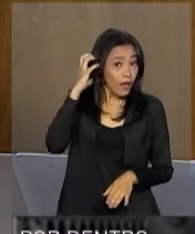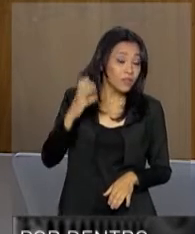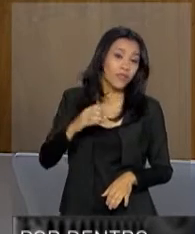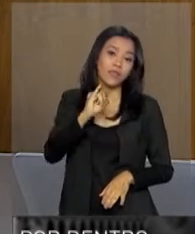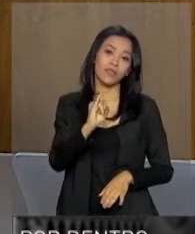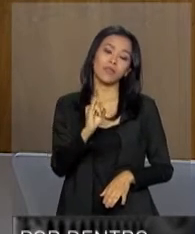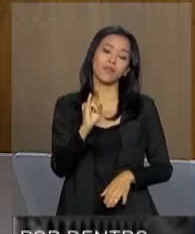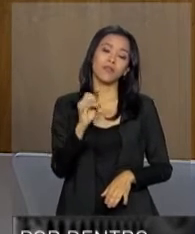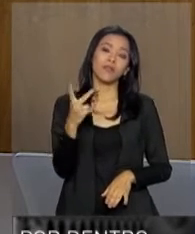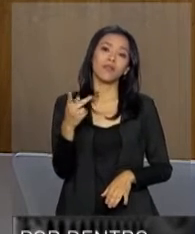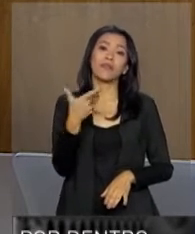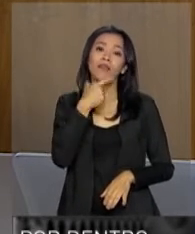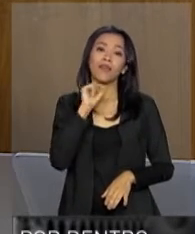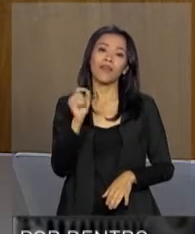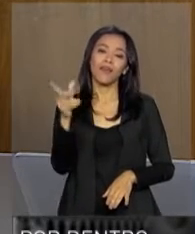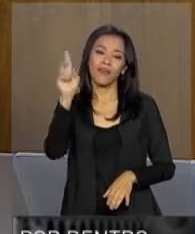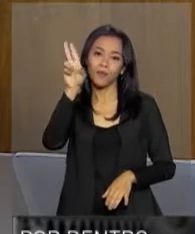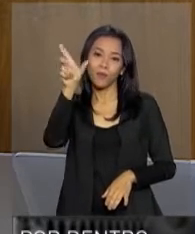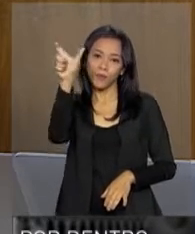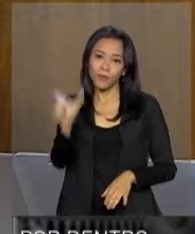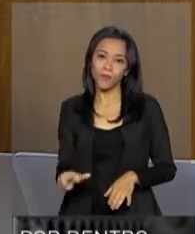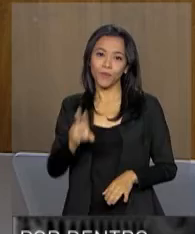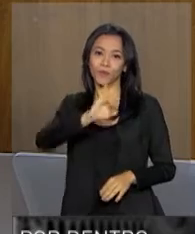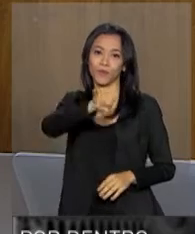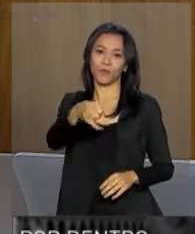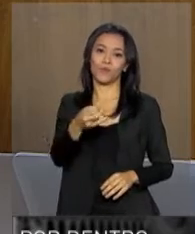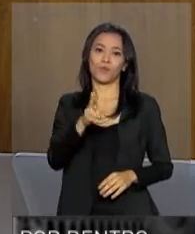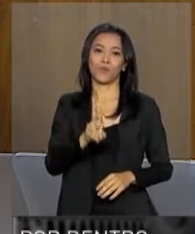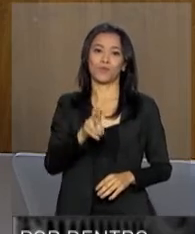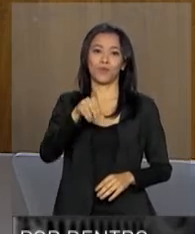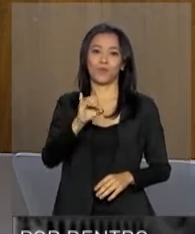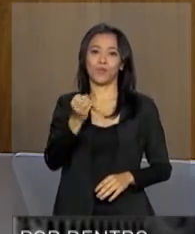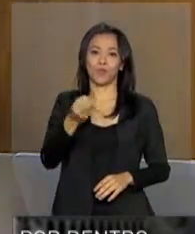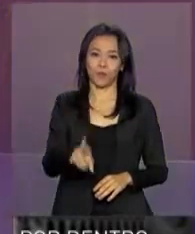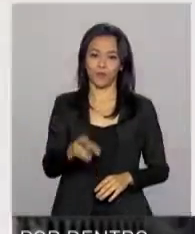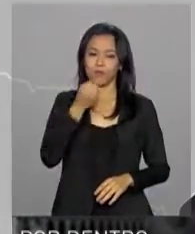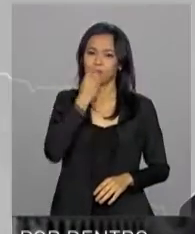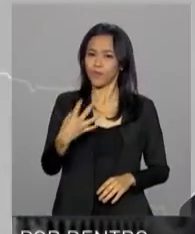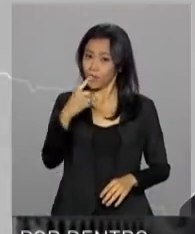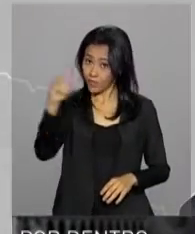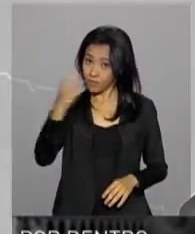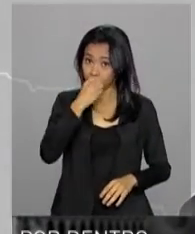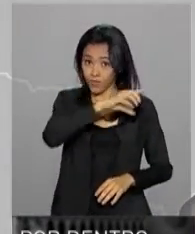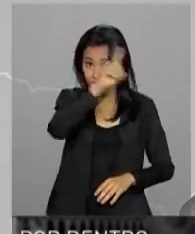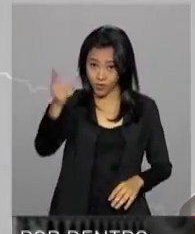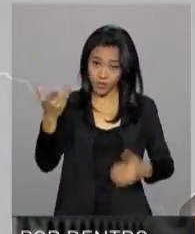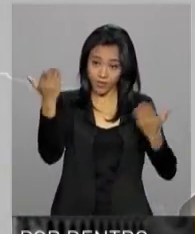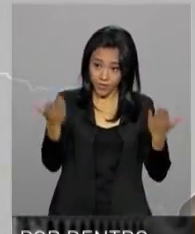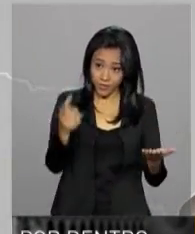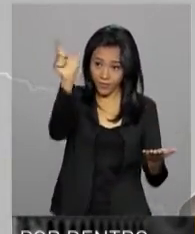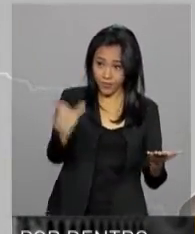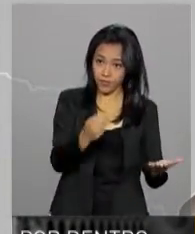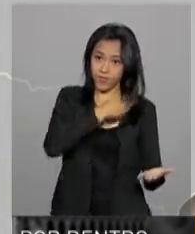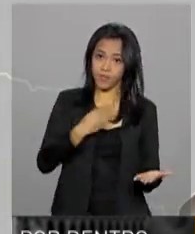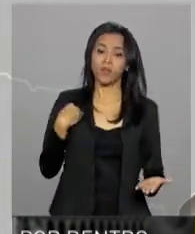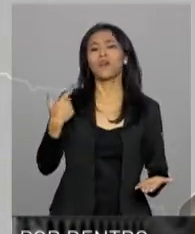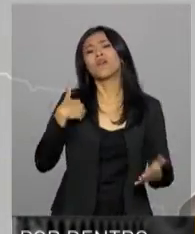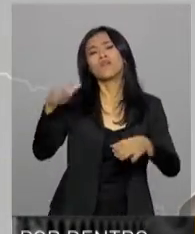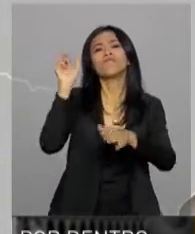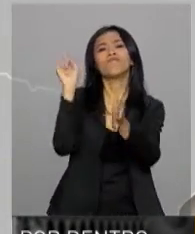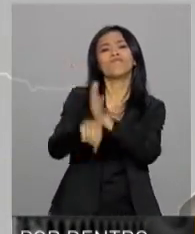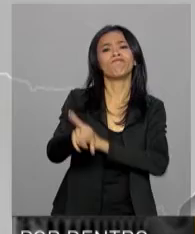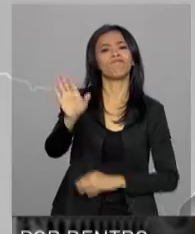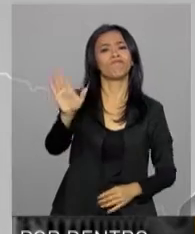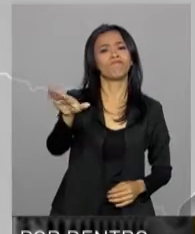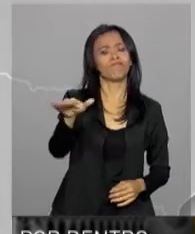a gente na linha é o junior moreira olá júnior bom dia olá bom dia bom dia pra você bom dia para o ministro limitou quero conversar com a pergunta um